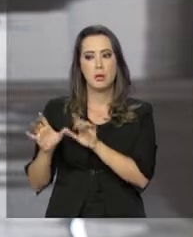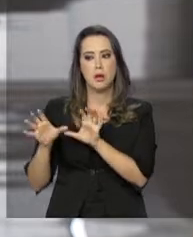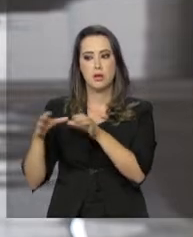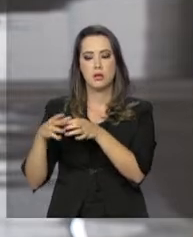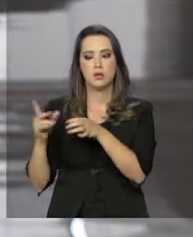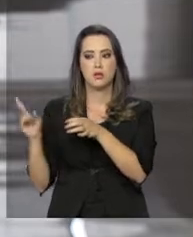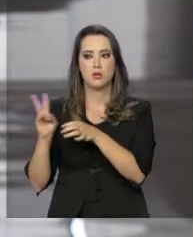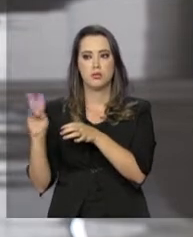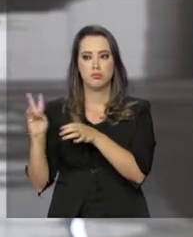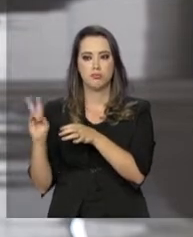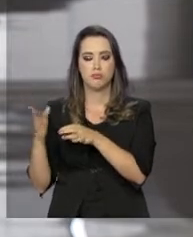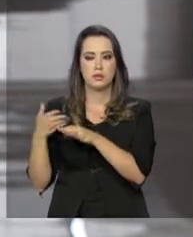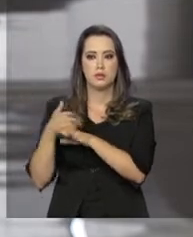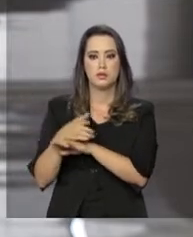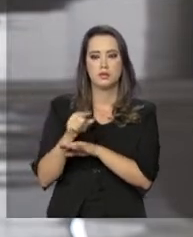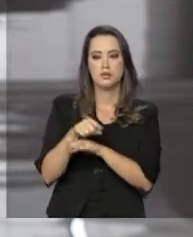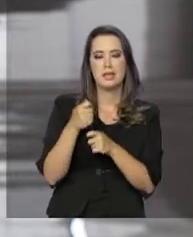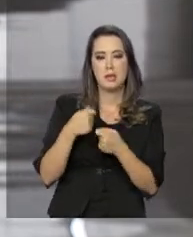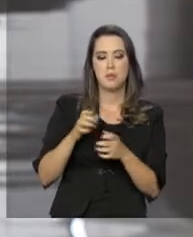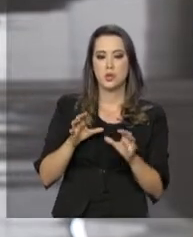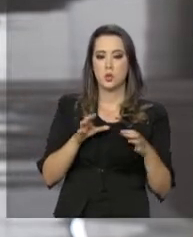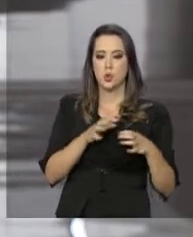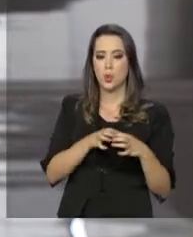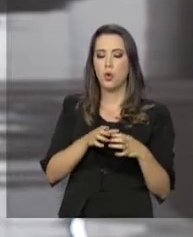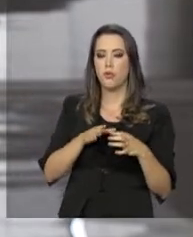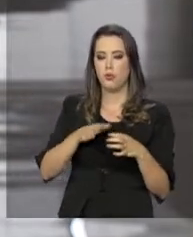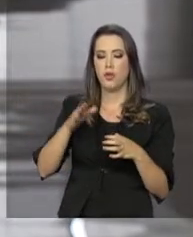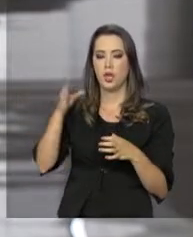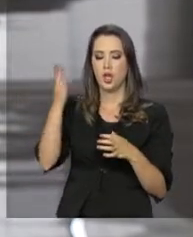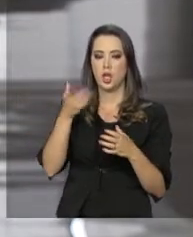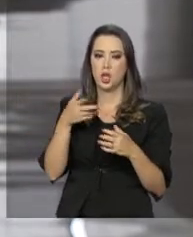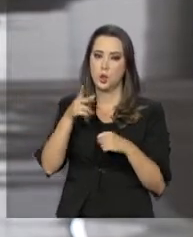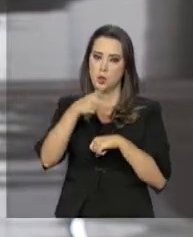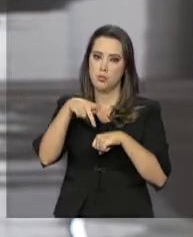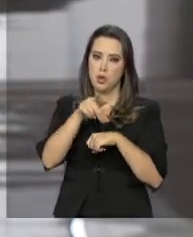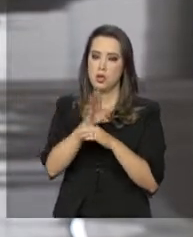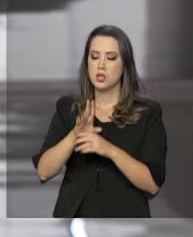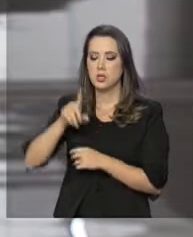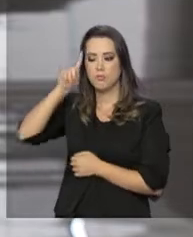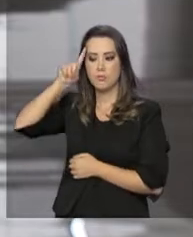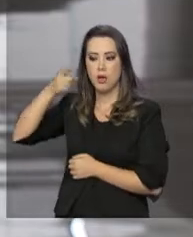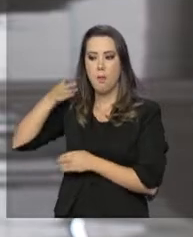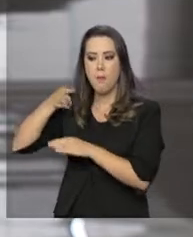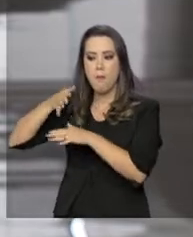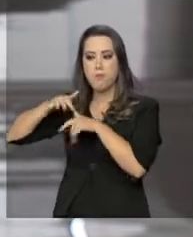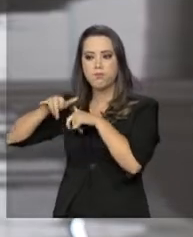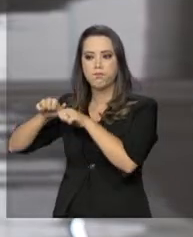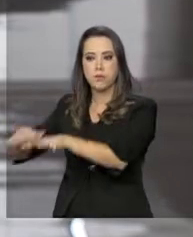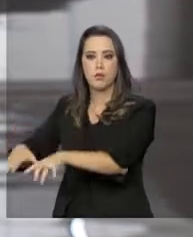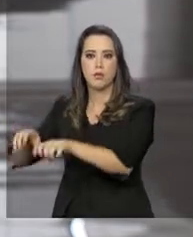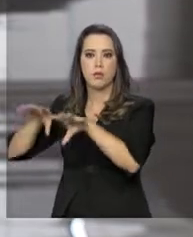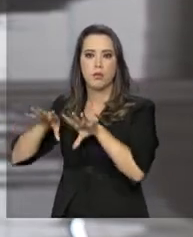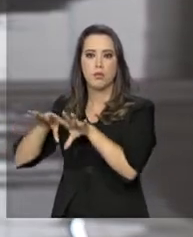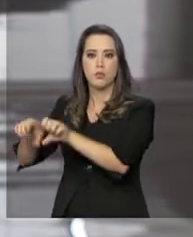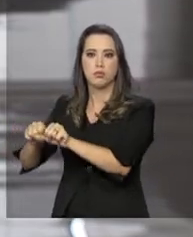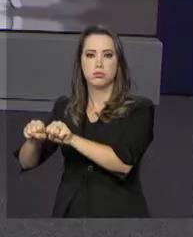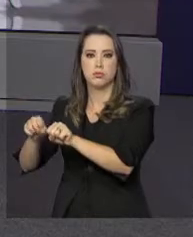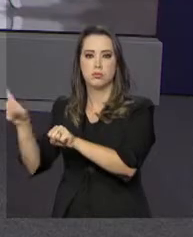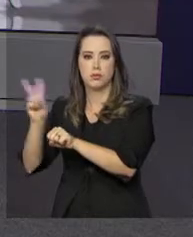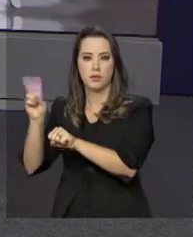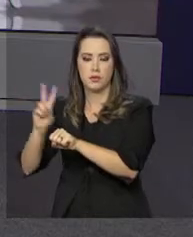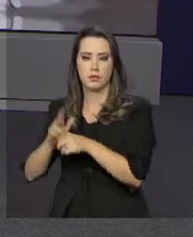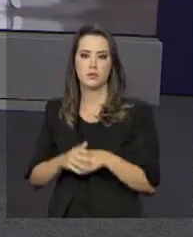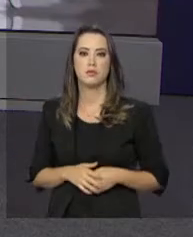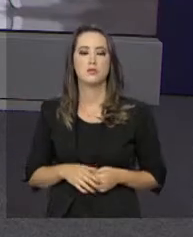implique em uma intervenção militar o uso de força na venezuela roberto volta com você tá